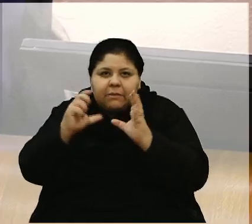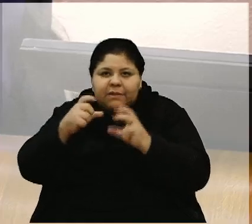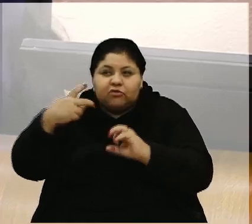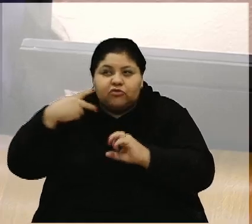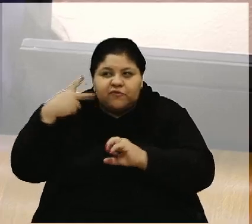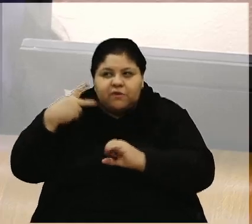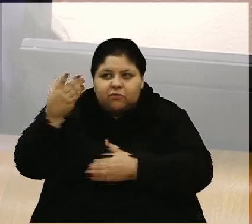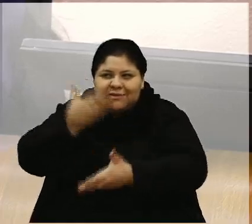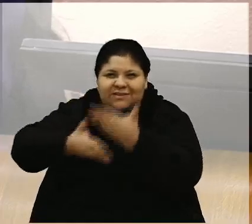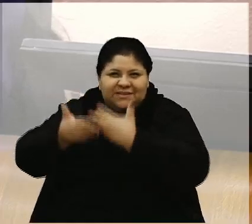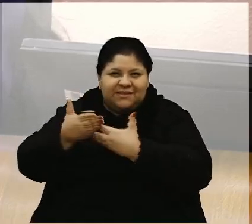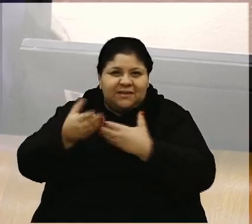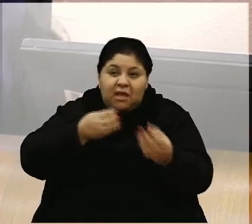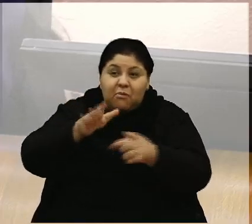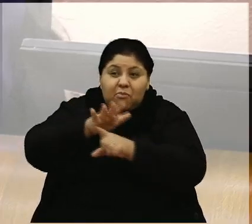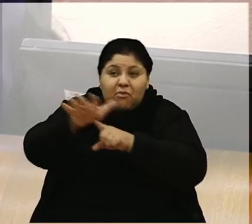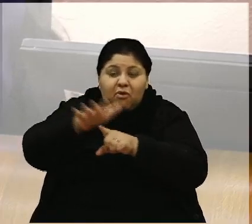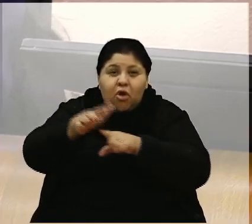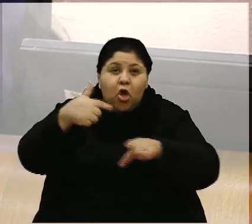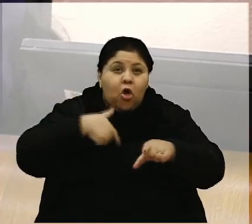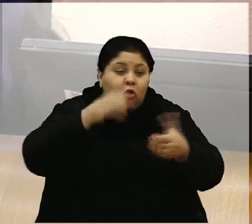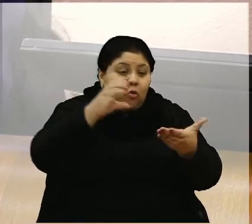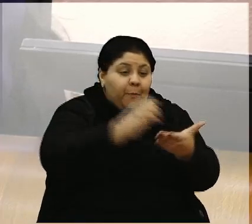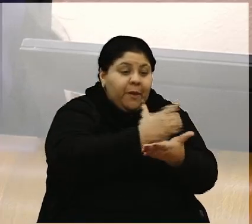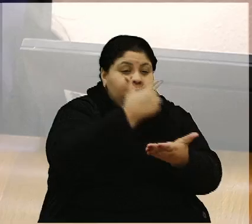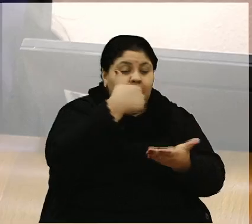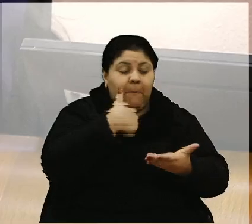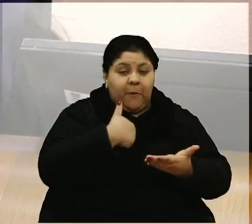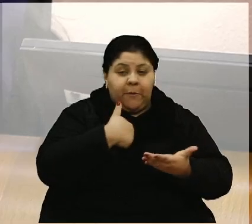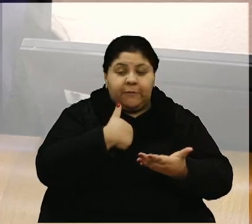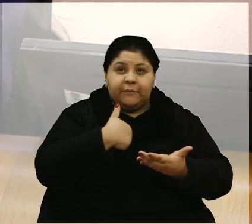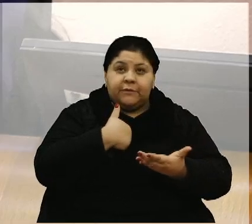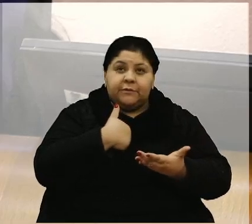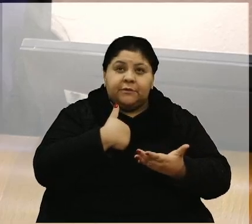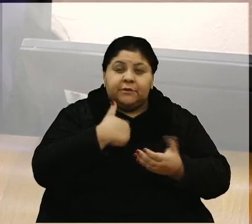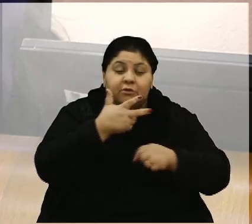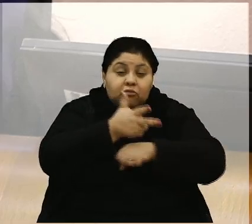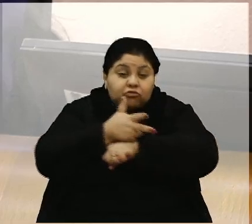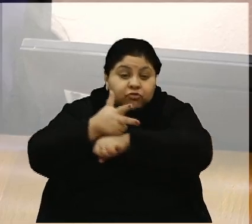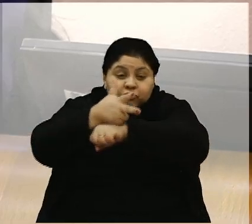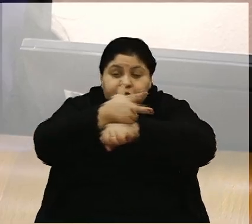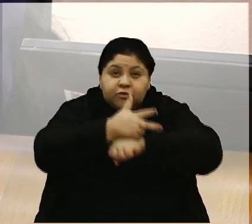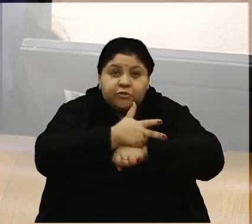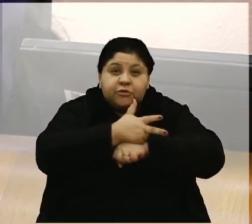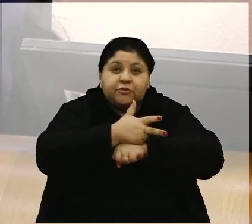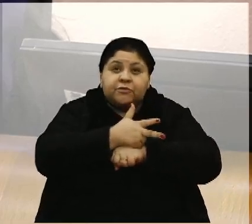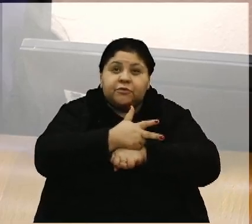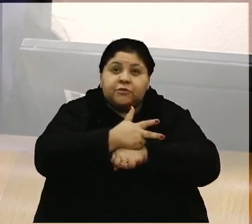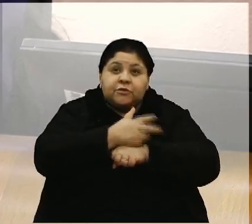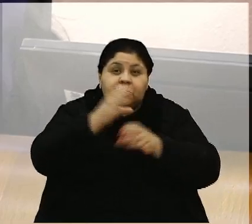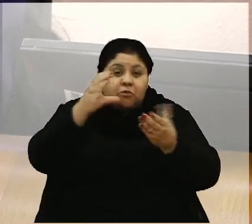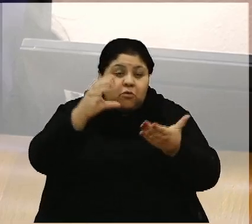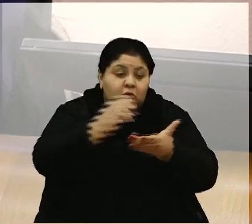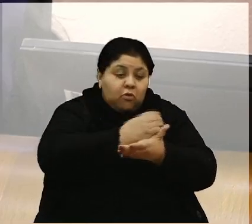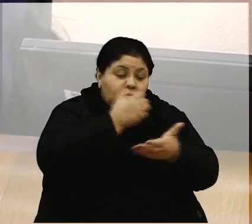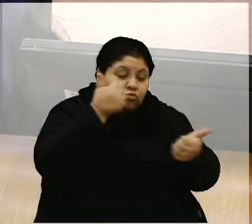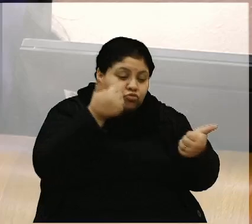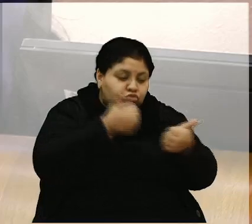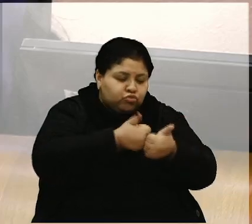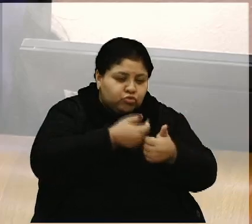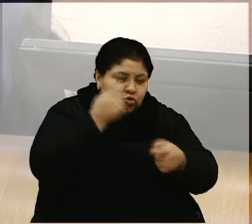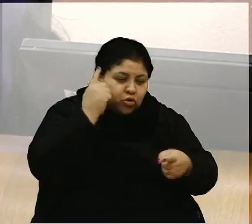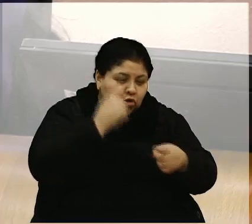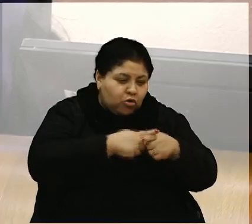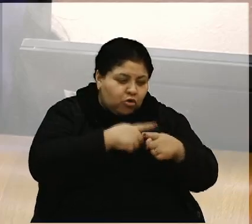demanda. É muita. Ontem eu saí com o meu caderno, vereador Felipe, eu tenho os vídeos que eu fiz, que eu cheguei a levar o caderninho junto porque era